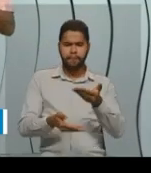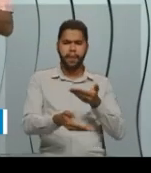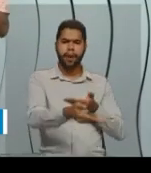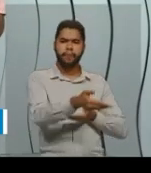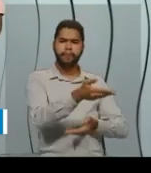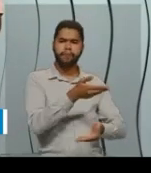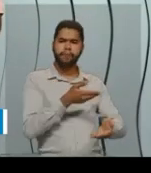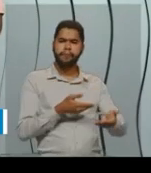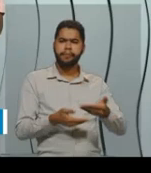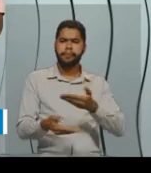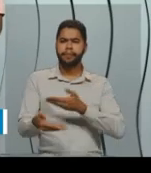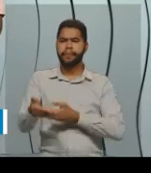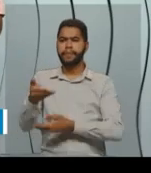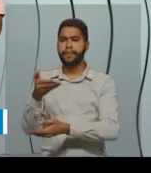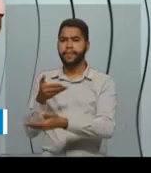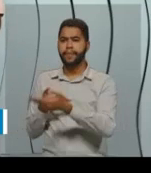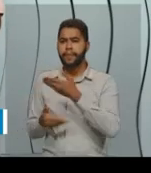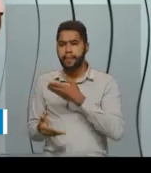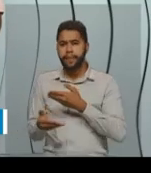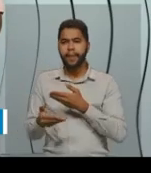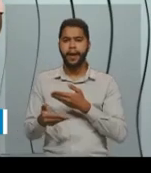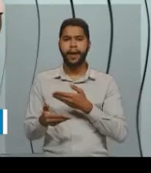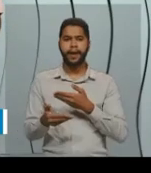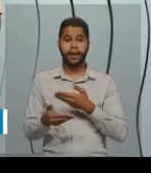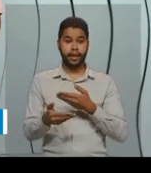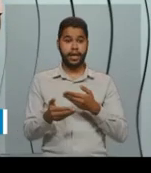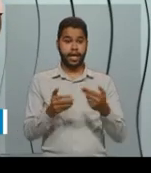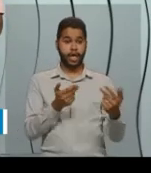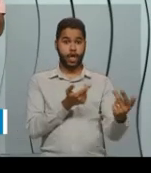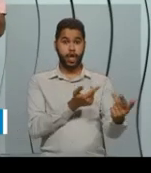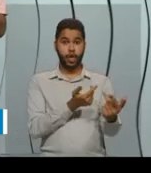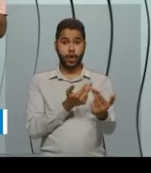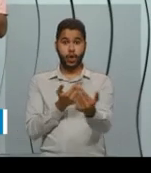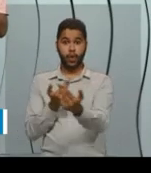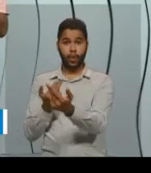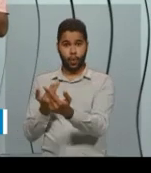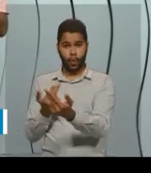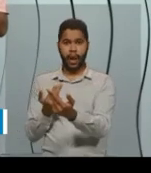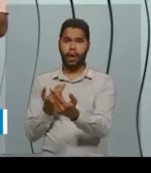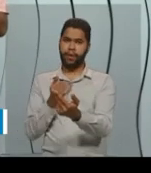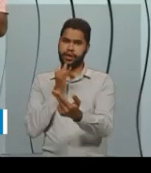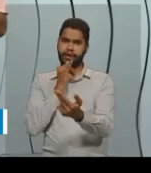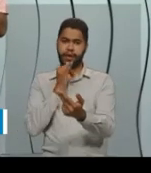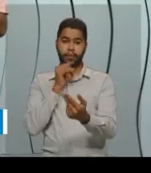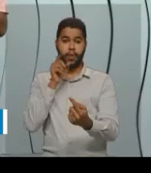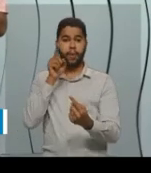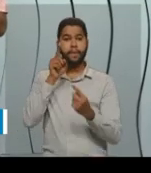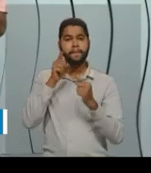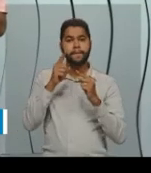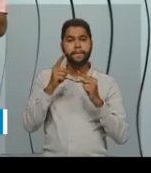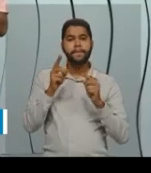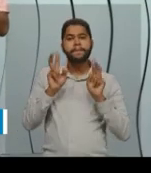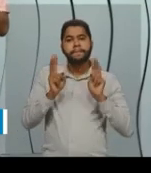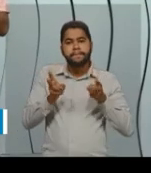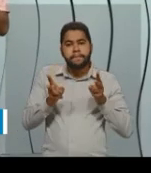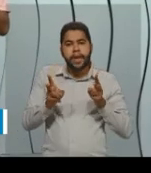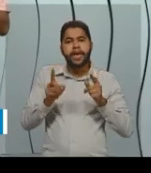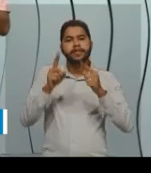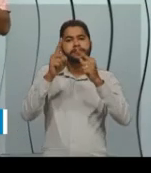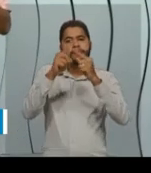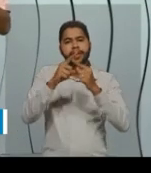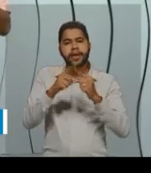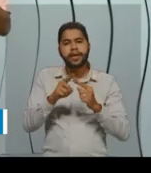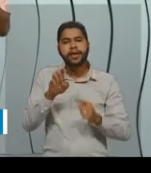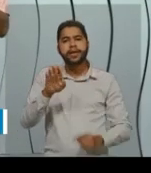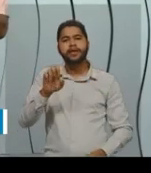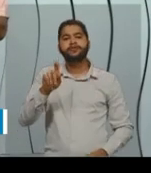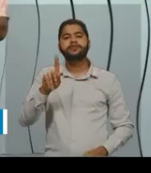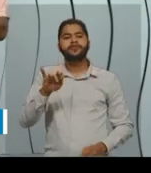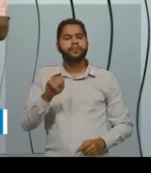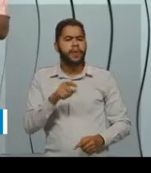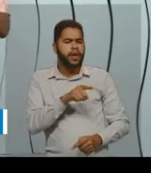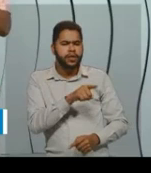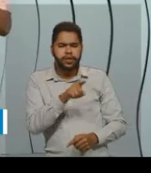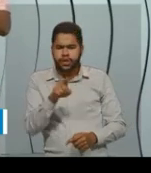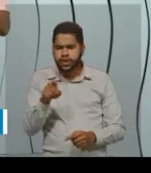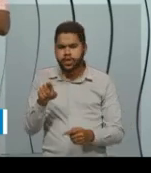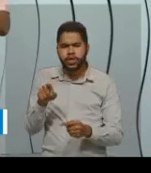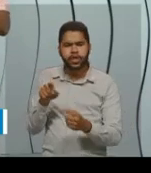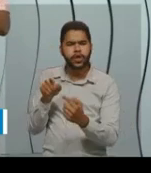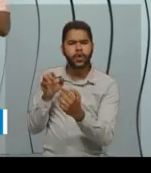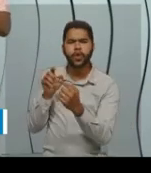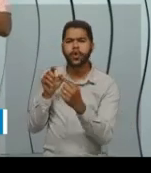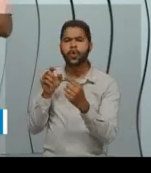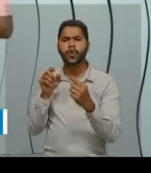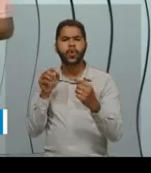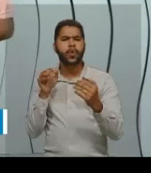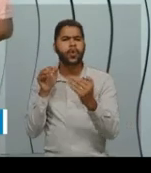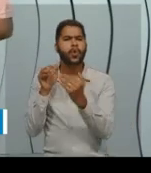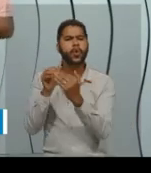vários seres da mesma espécie, você poderia detectar que aspecto que aqueles seres têm em comum para